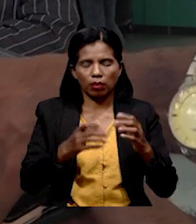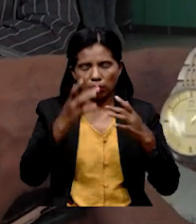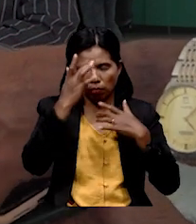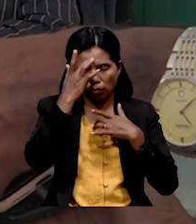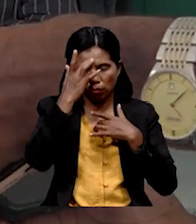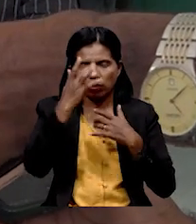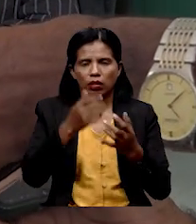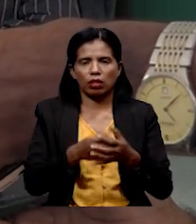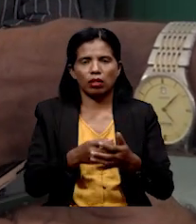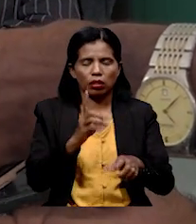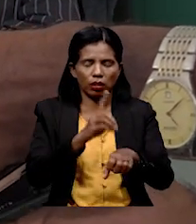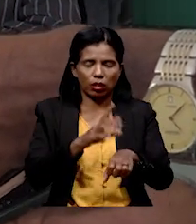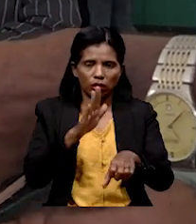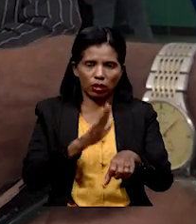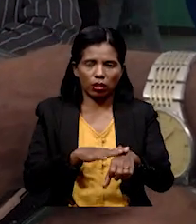seja